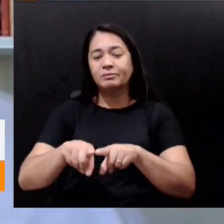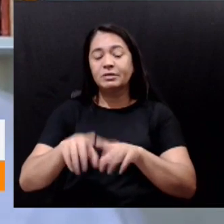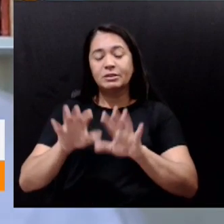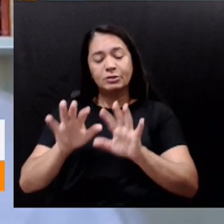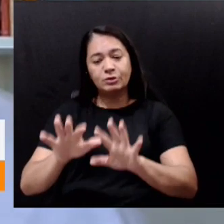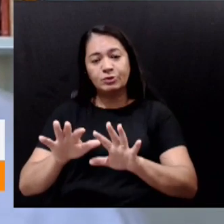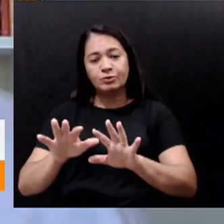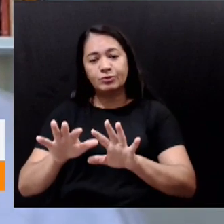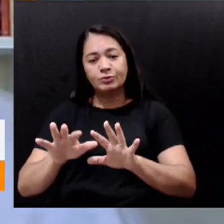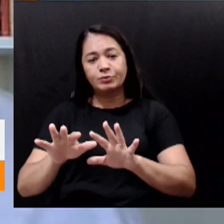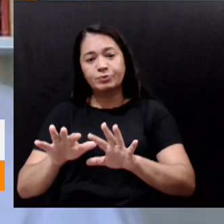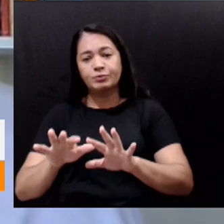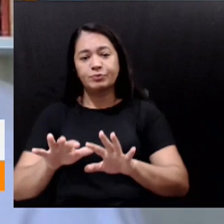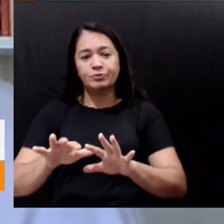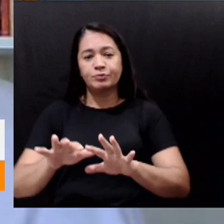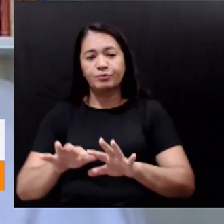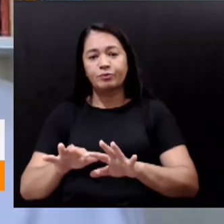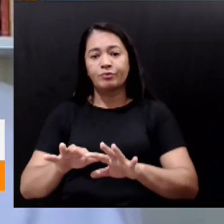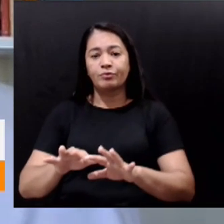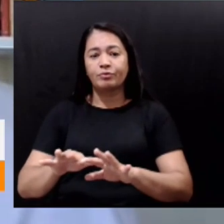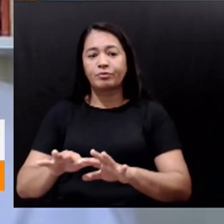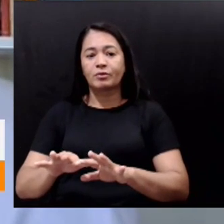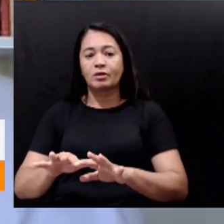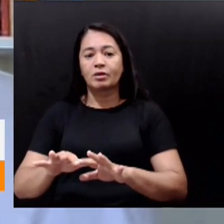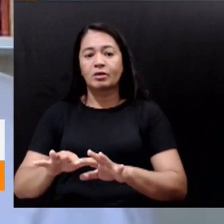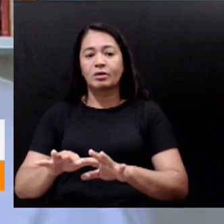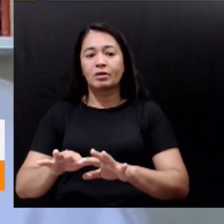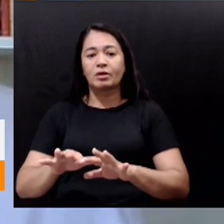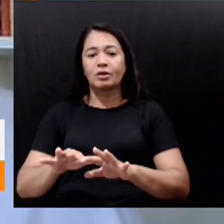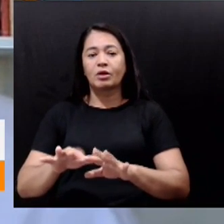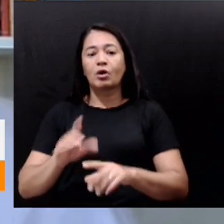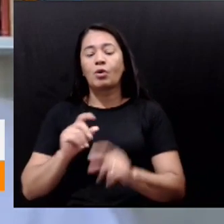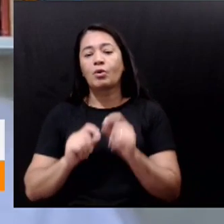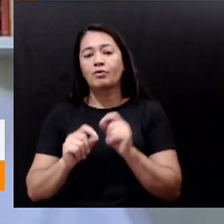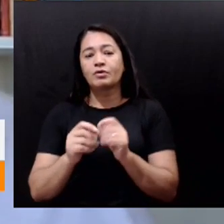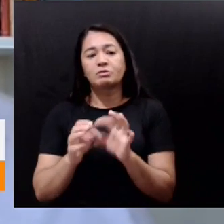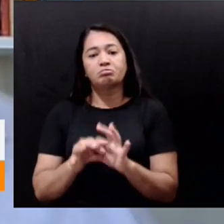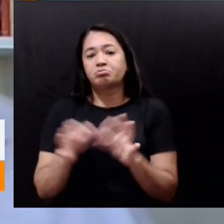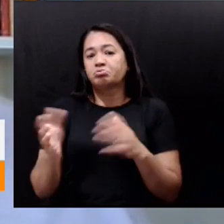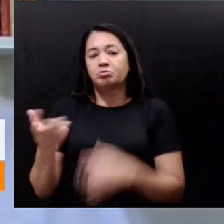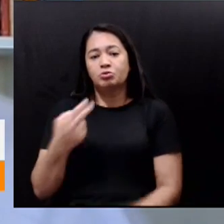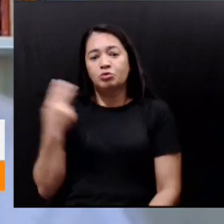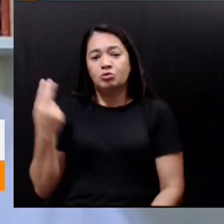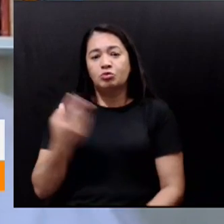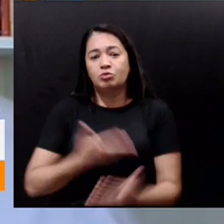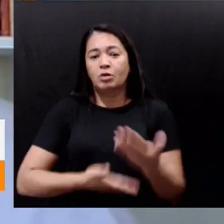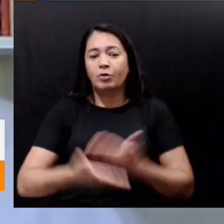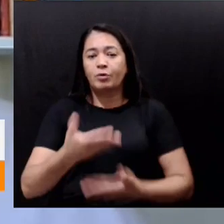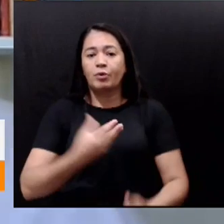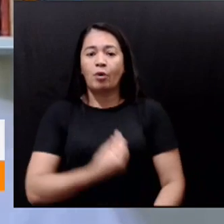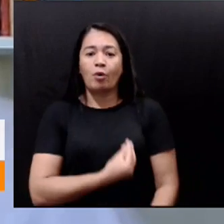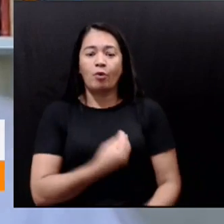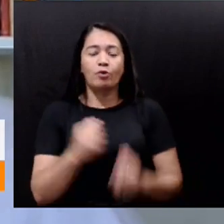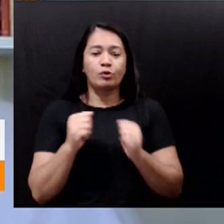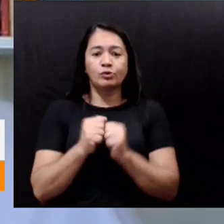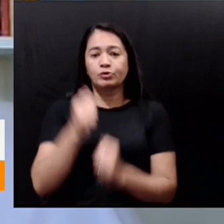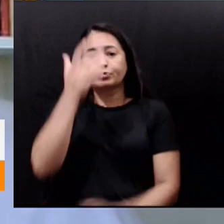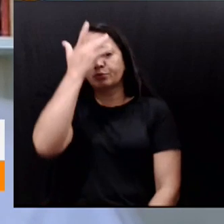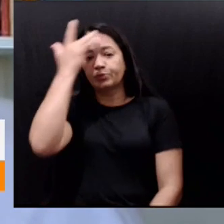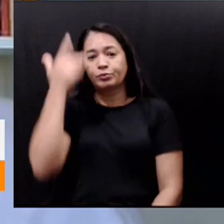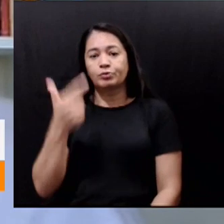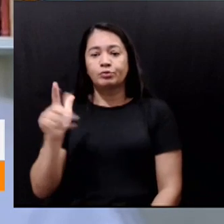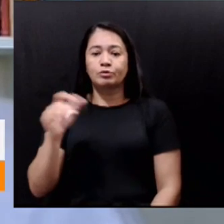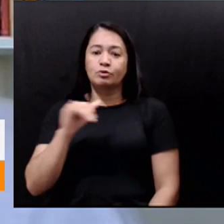um espaço onde que não permite que você conviva, né, com o outro. Então, infelizmente, você tem